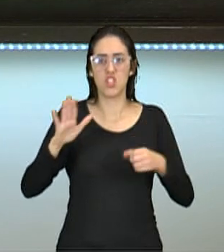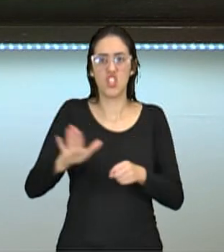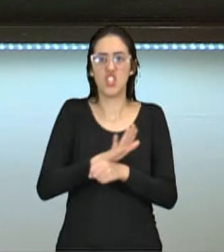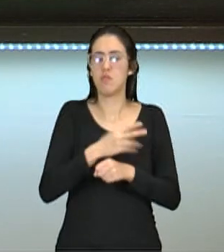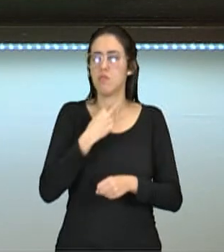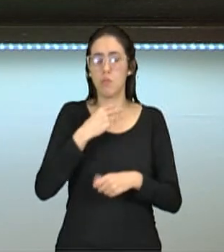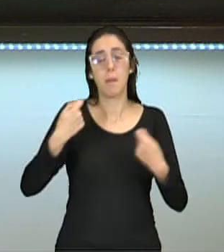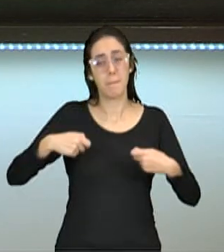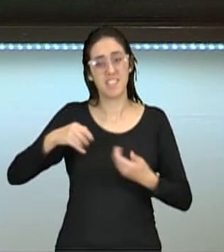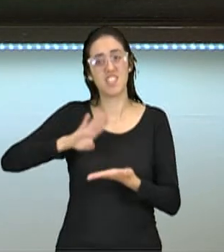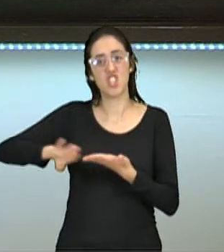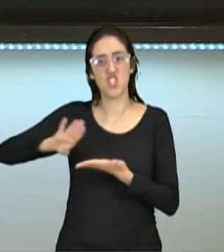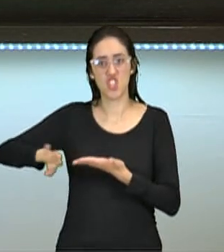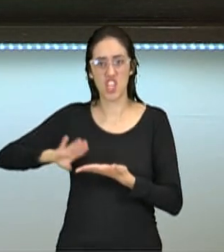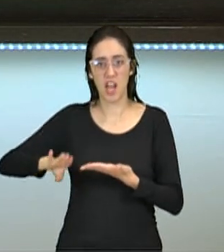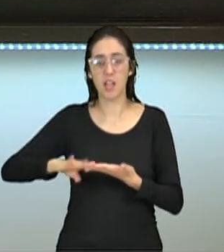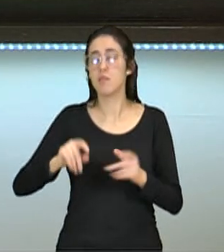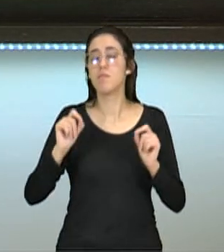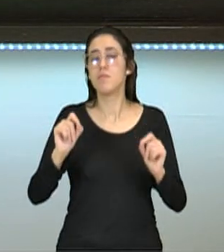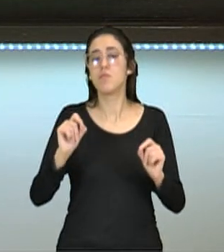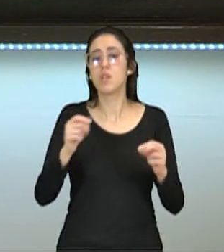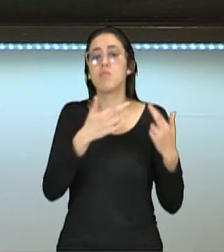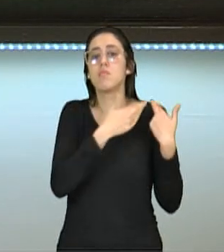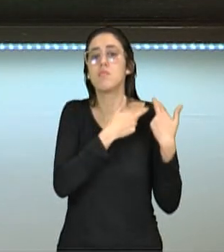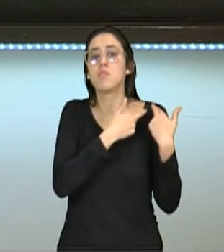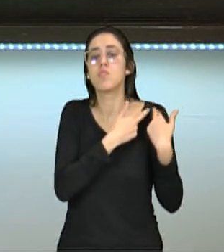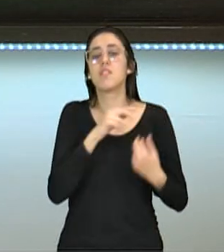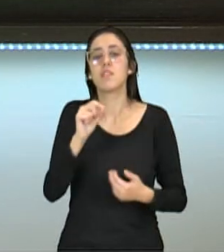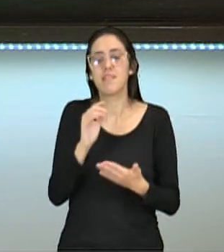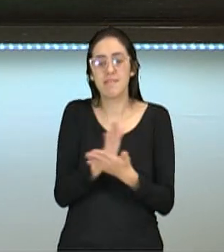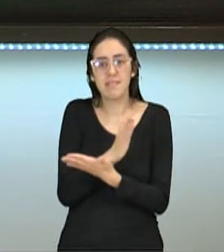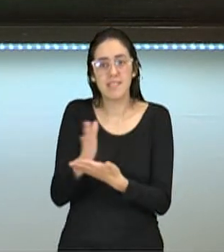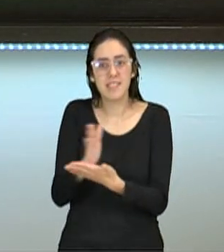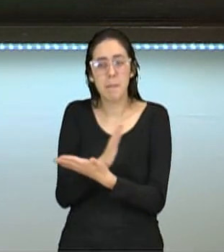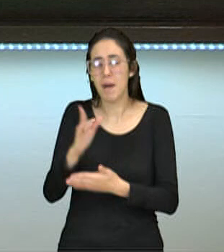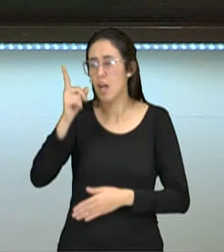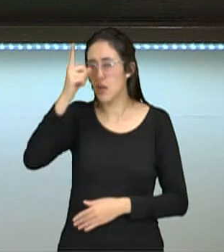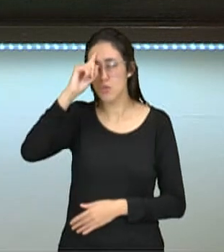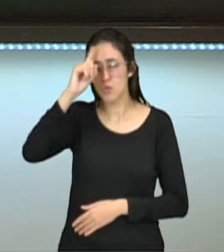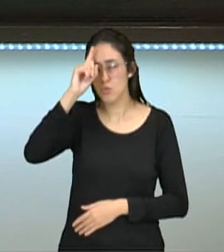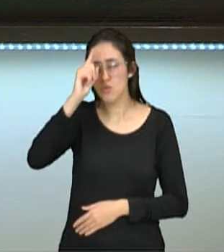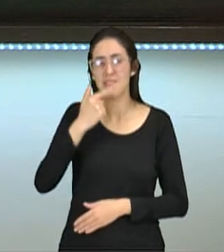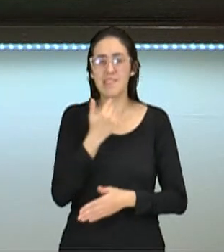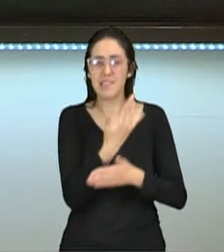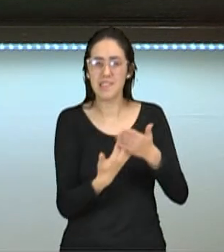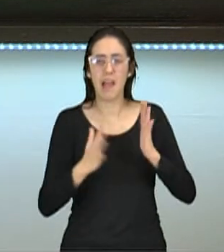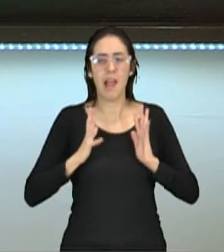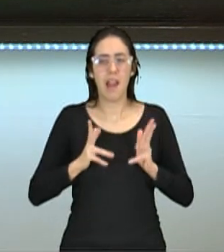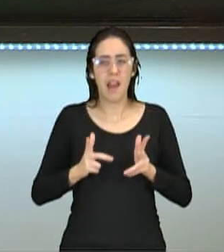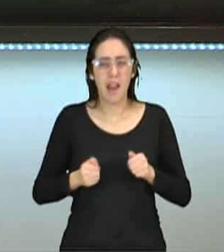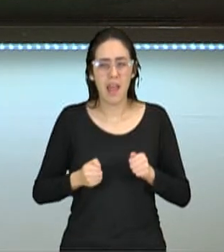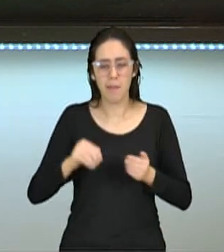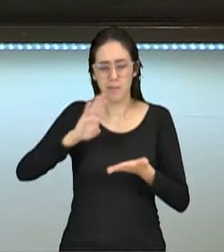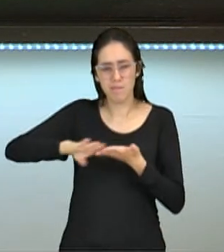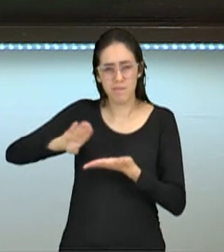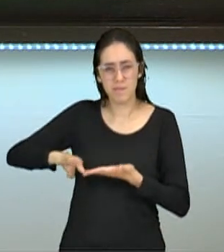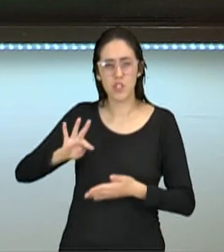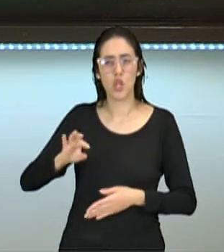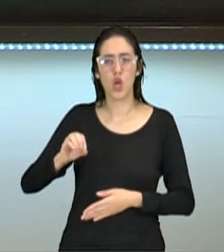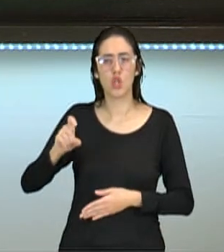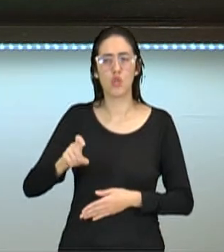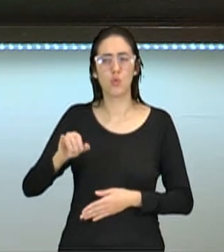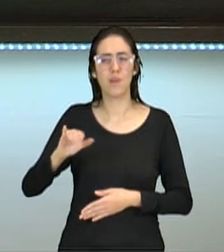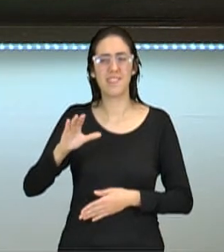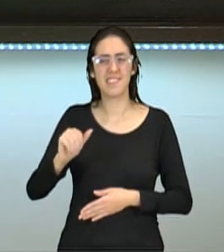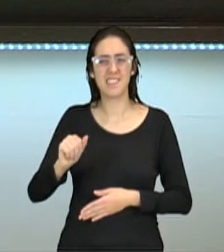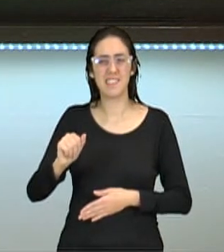retirados. Então, quem faz esse trabalho de filtrar todos os dias o nosso sangue, tirando essas